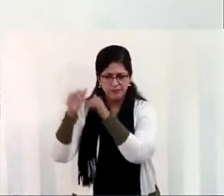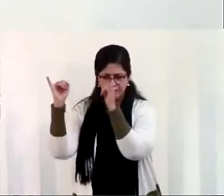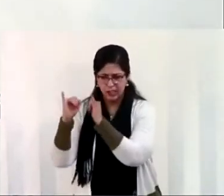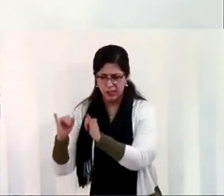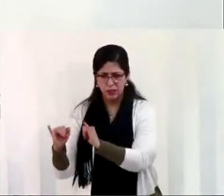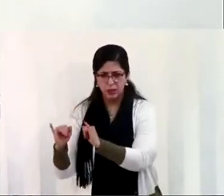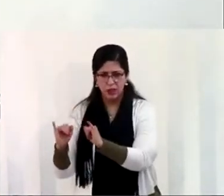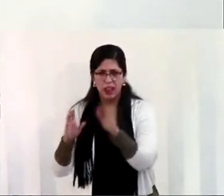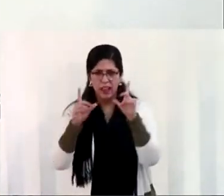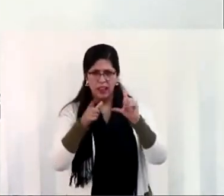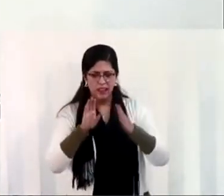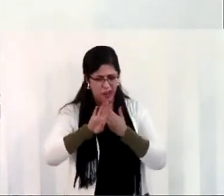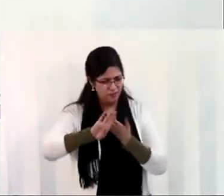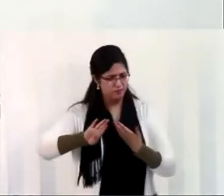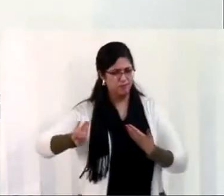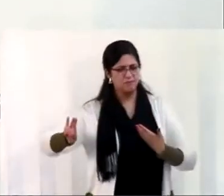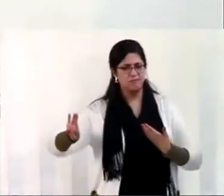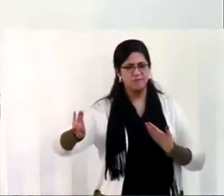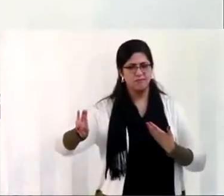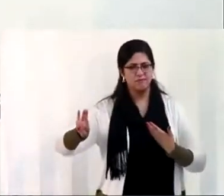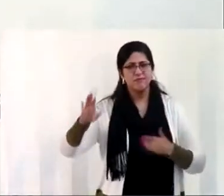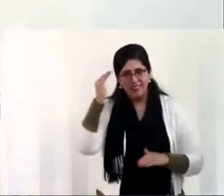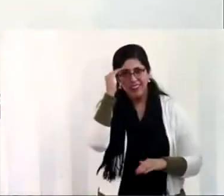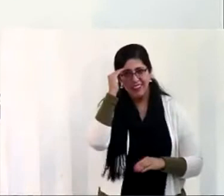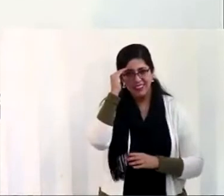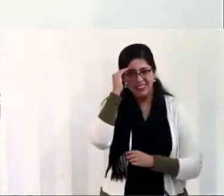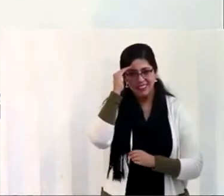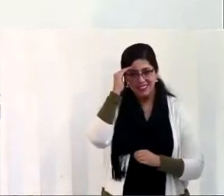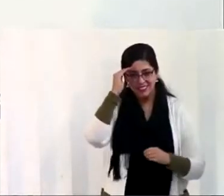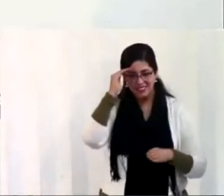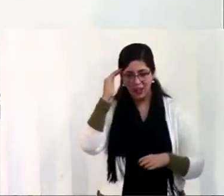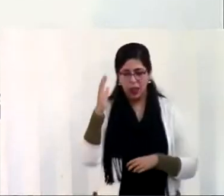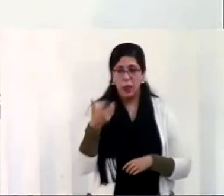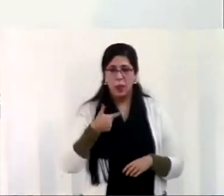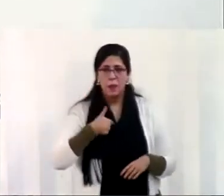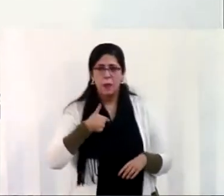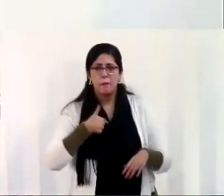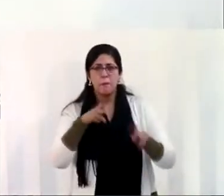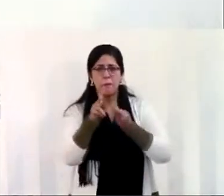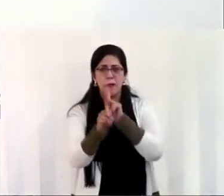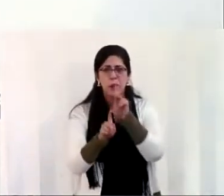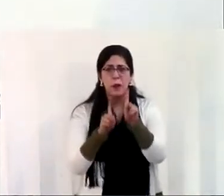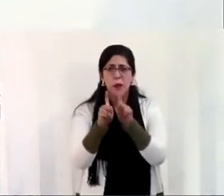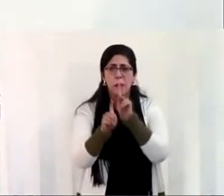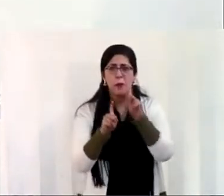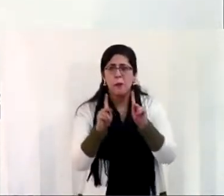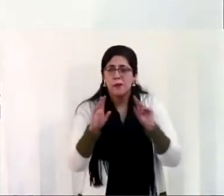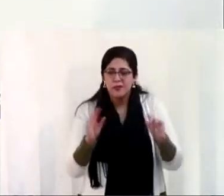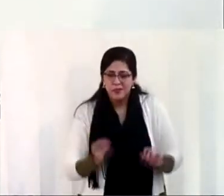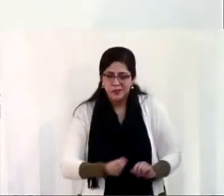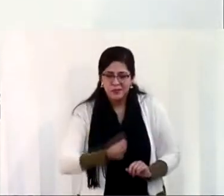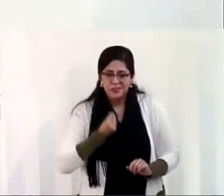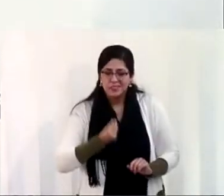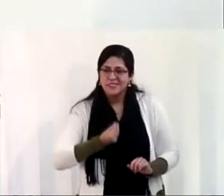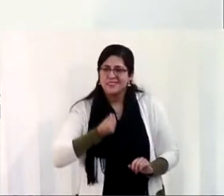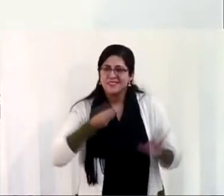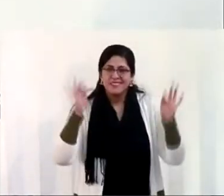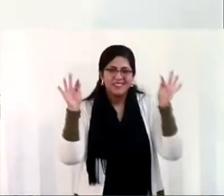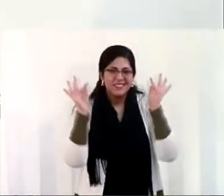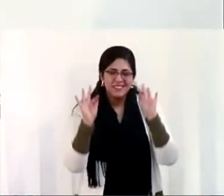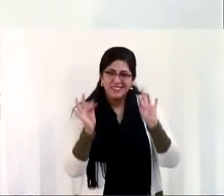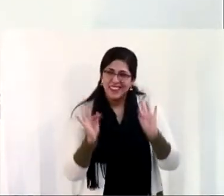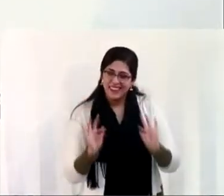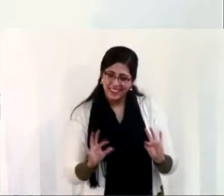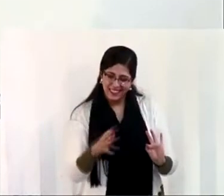não. Israel, você como meu povo vivia. Que tempo feliz, que caminhada